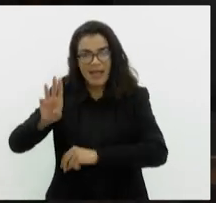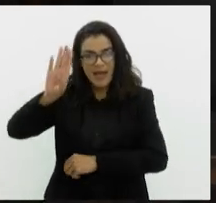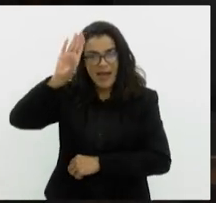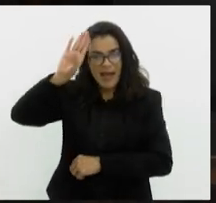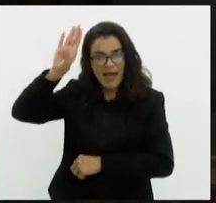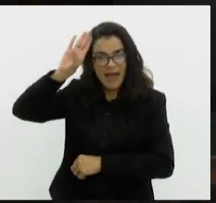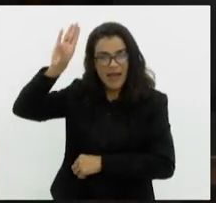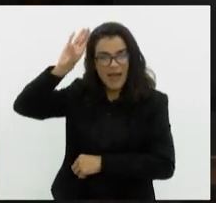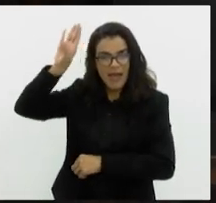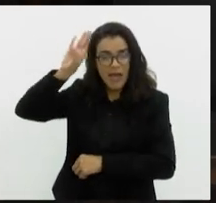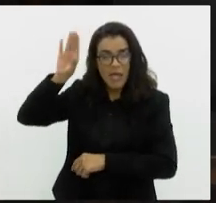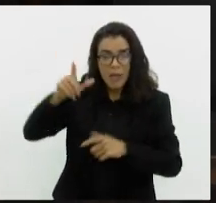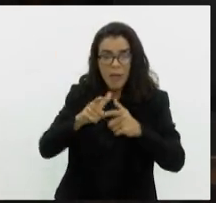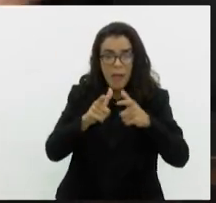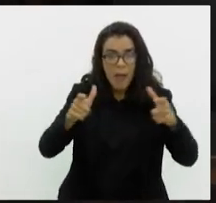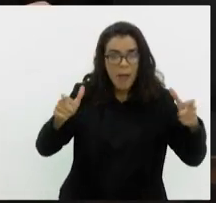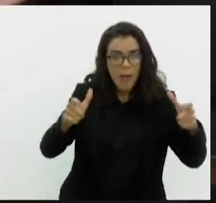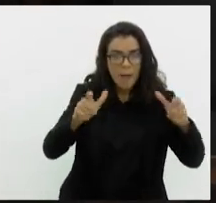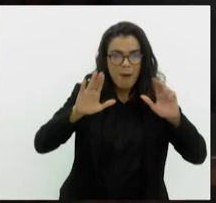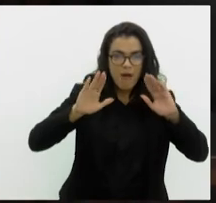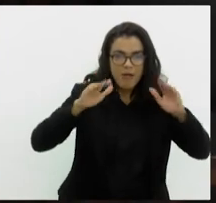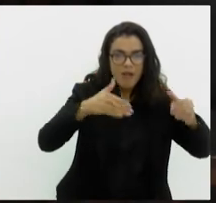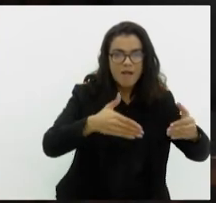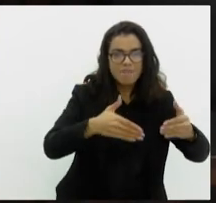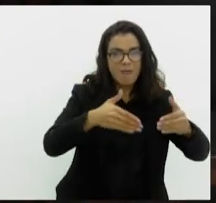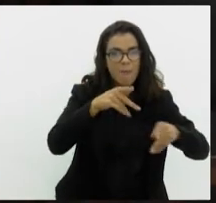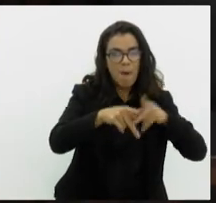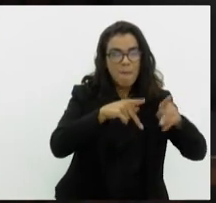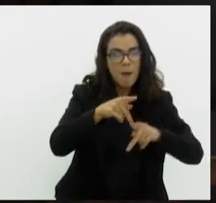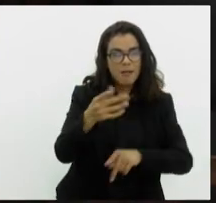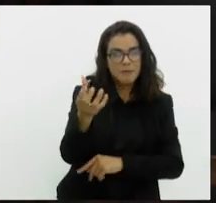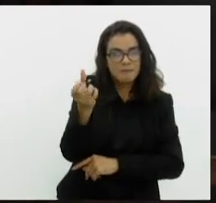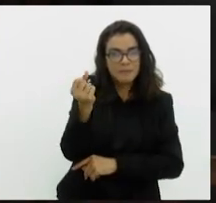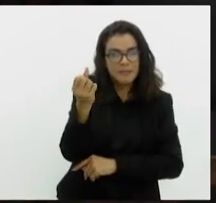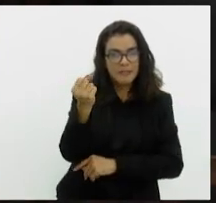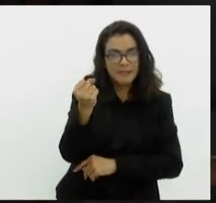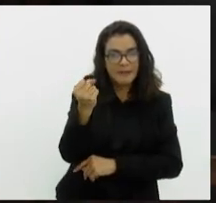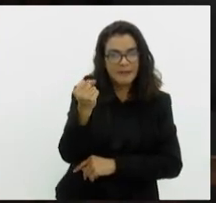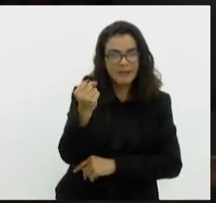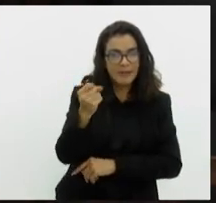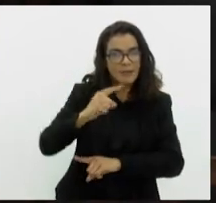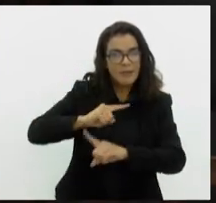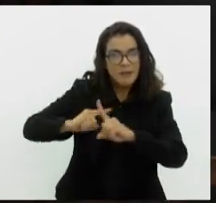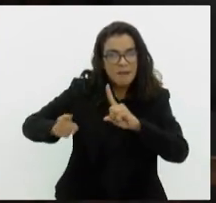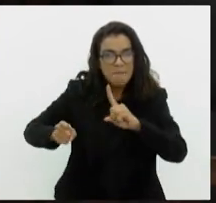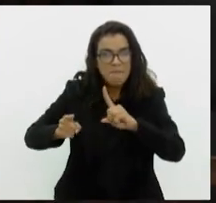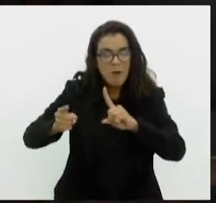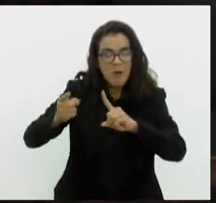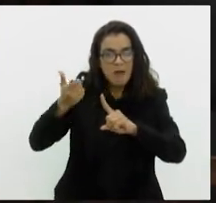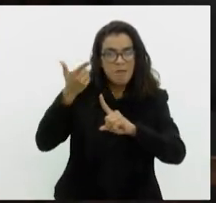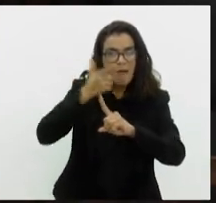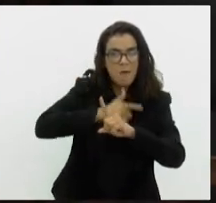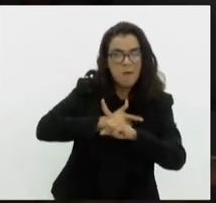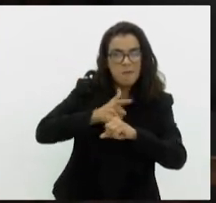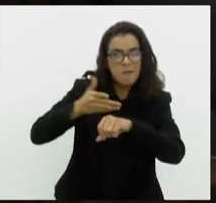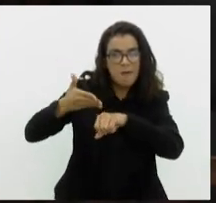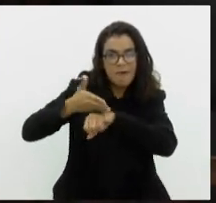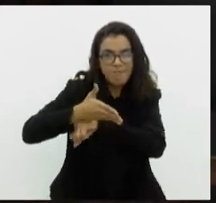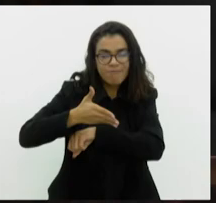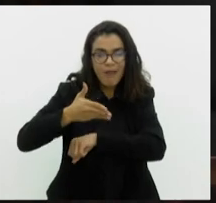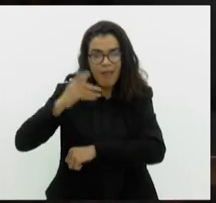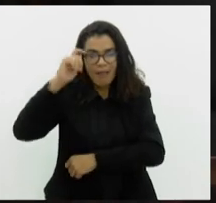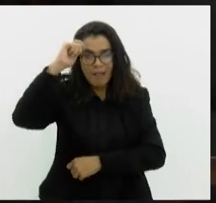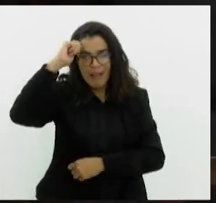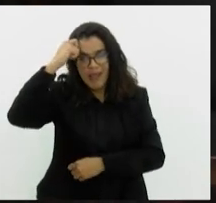que é extremamente branca, eurocêntrica, que nega a possibilidade da gente superar a lógica da produção